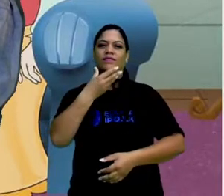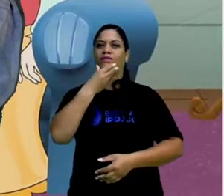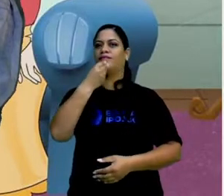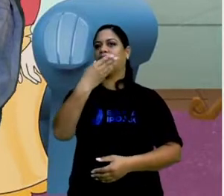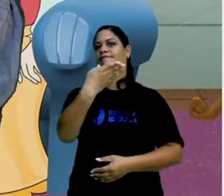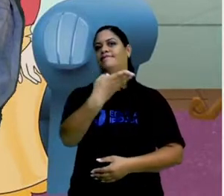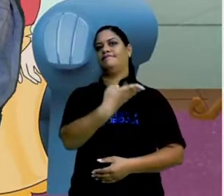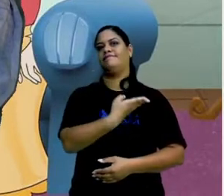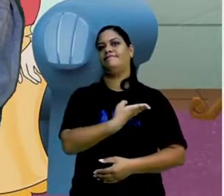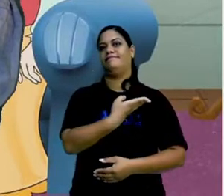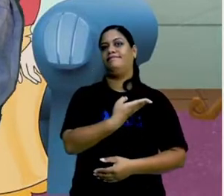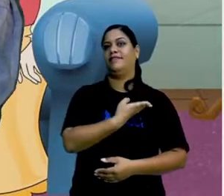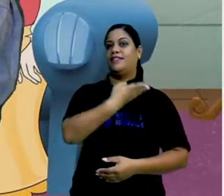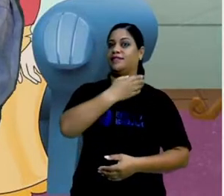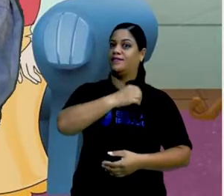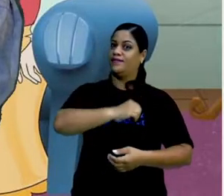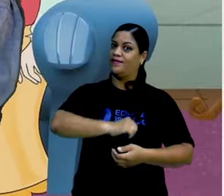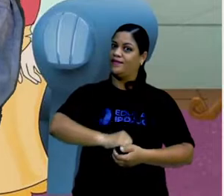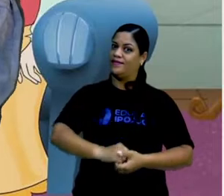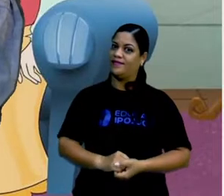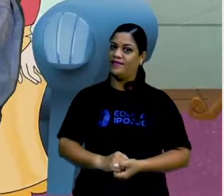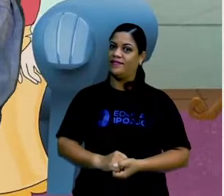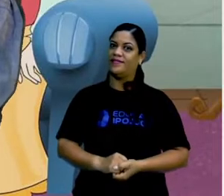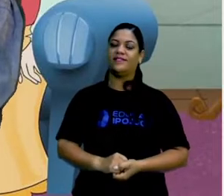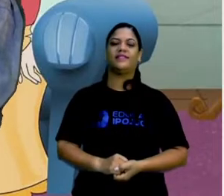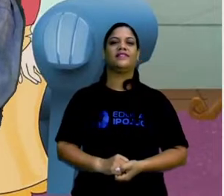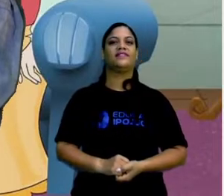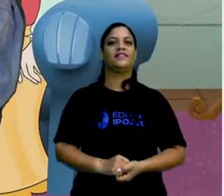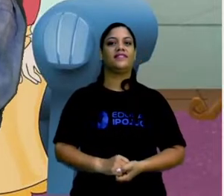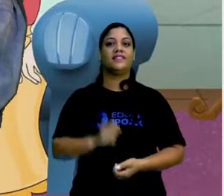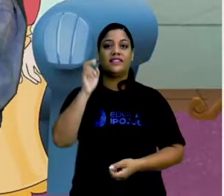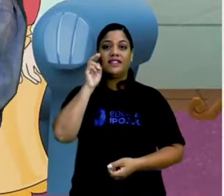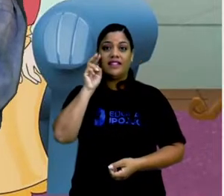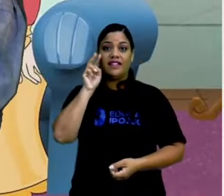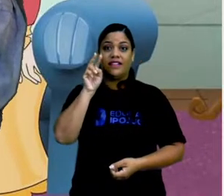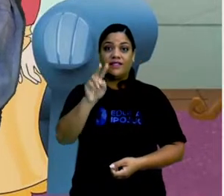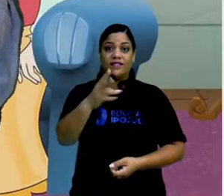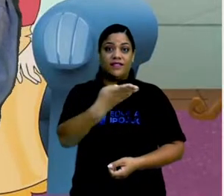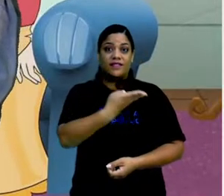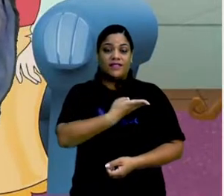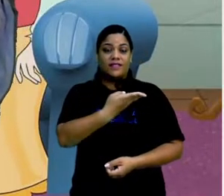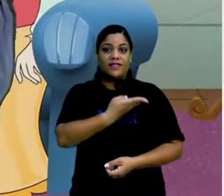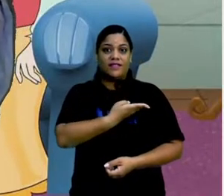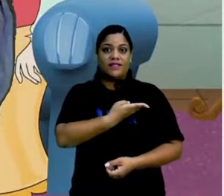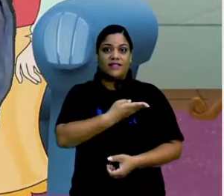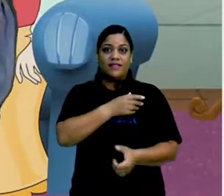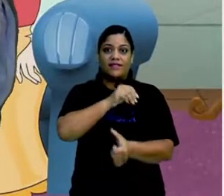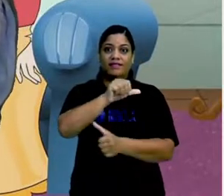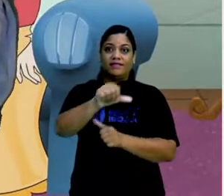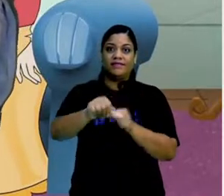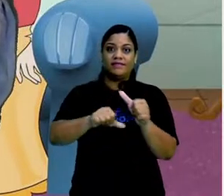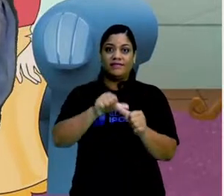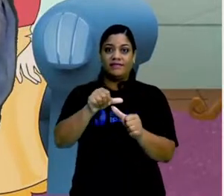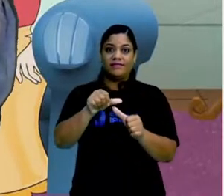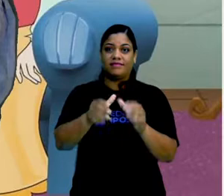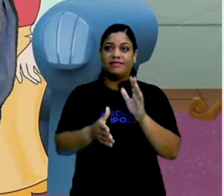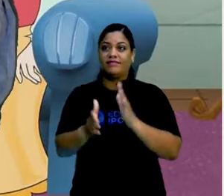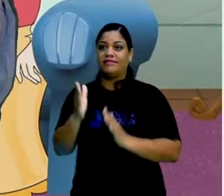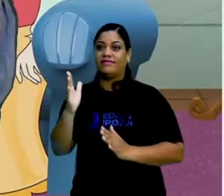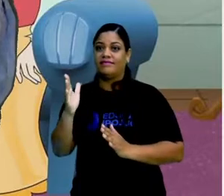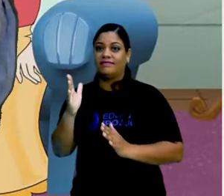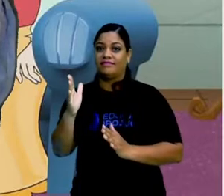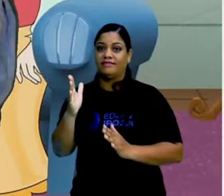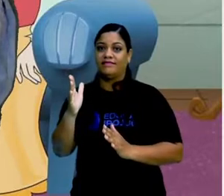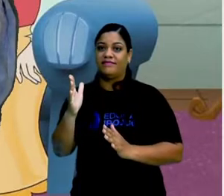seu amigo, leiturinha. Ah, tá. Então ela viu o seu amigo transformado em...